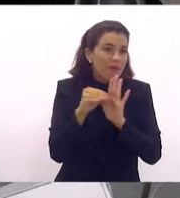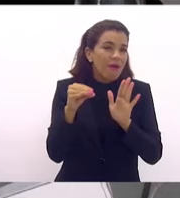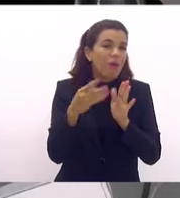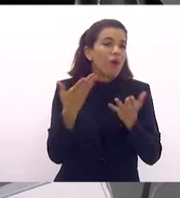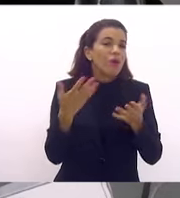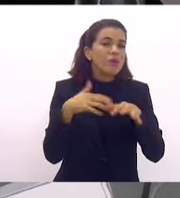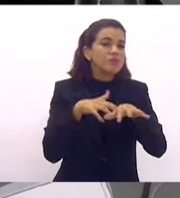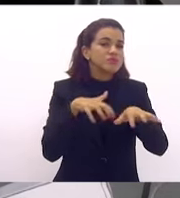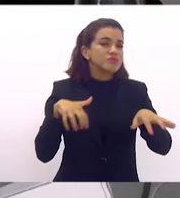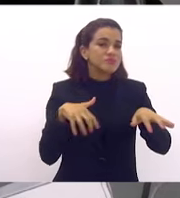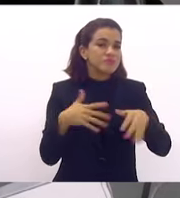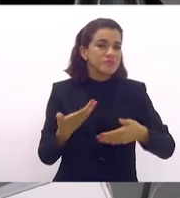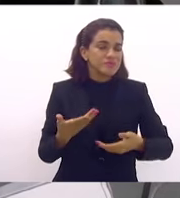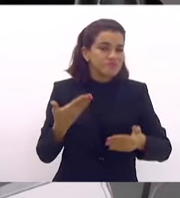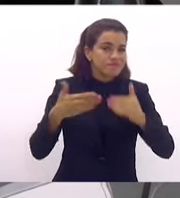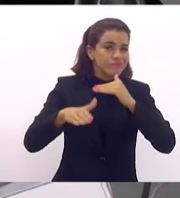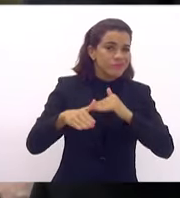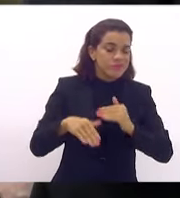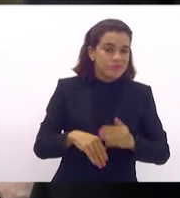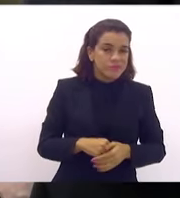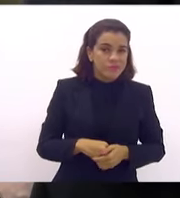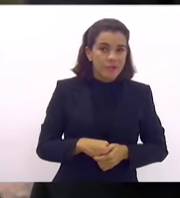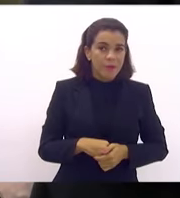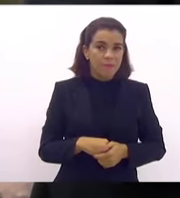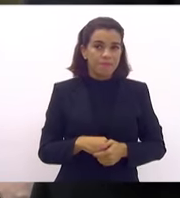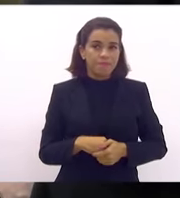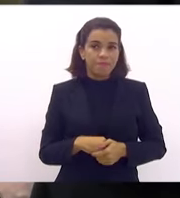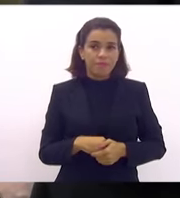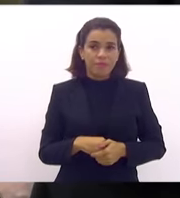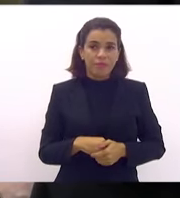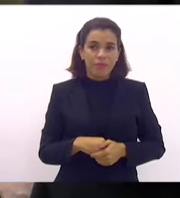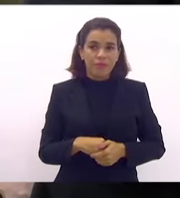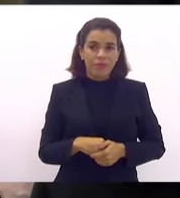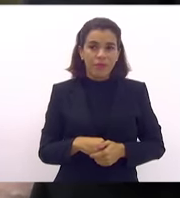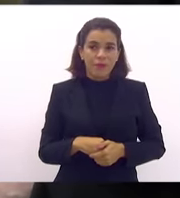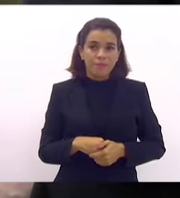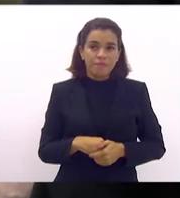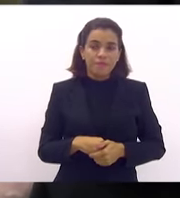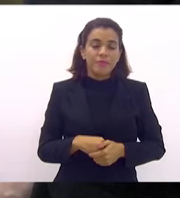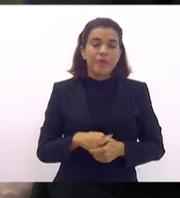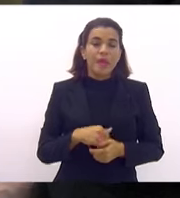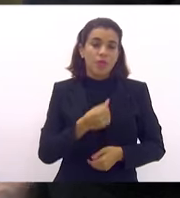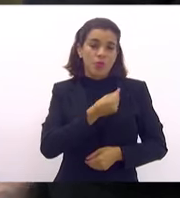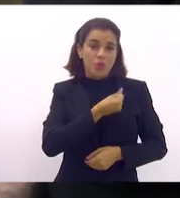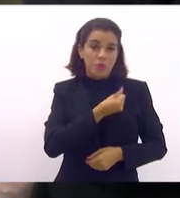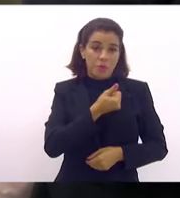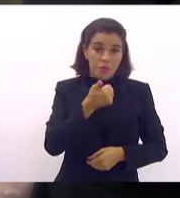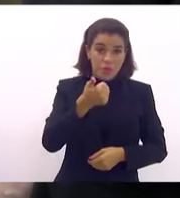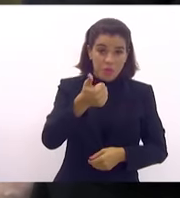divergência? Então, seria em relação a 13...